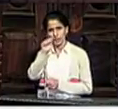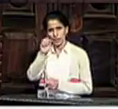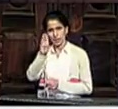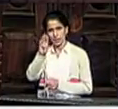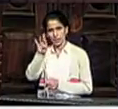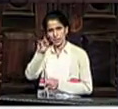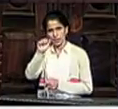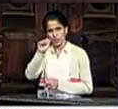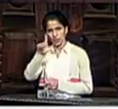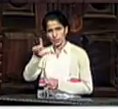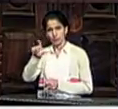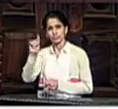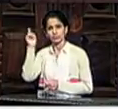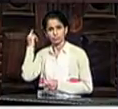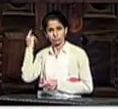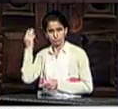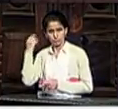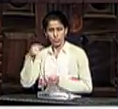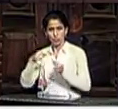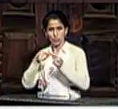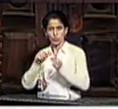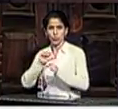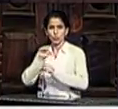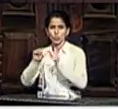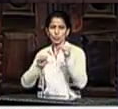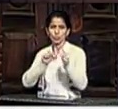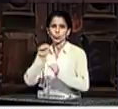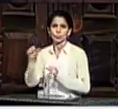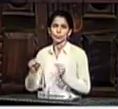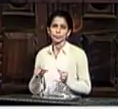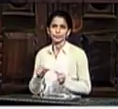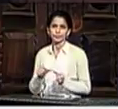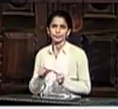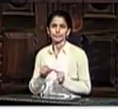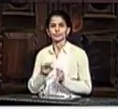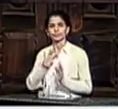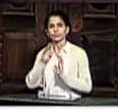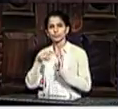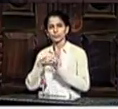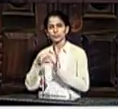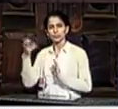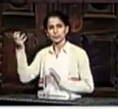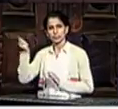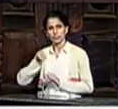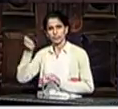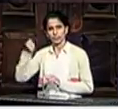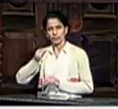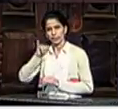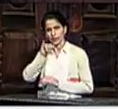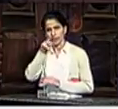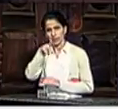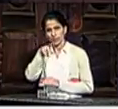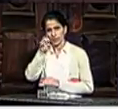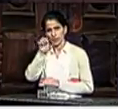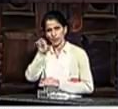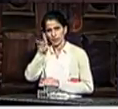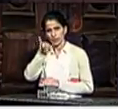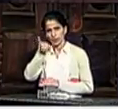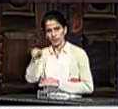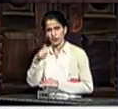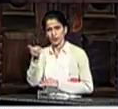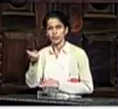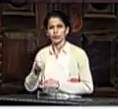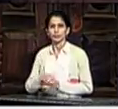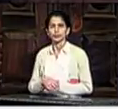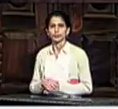que essa situação mudou, em que todas as pensões do IPERJ, o deputado Luiz Paulo